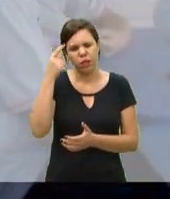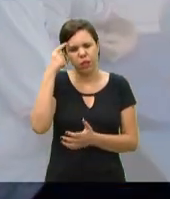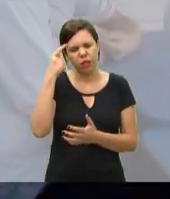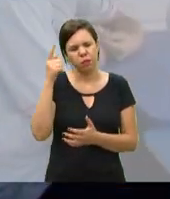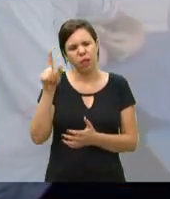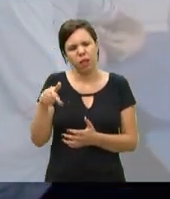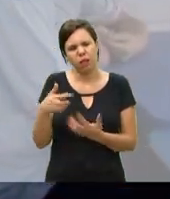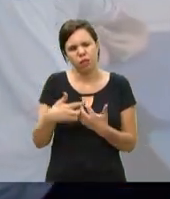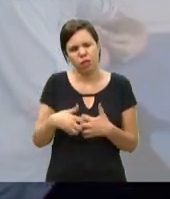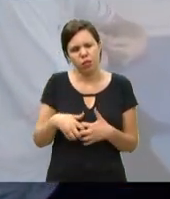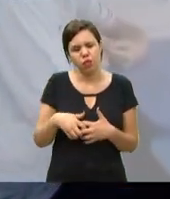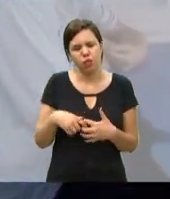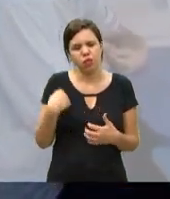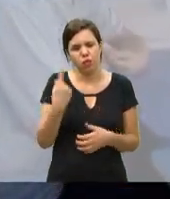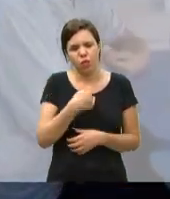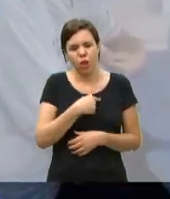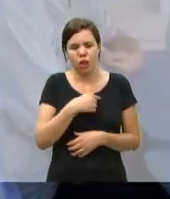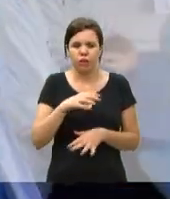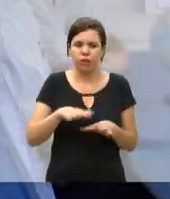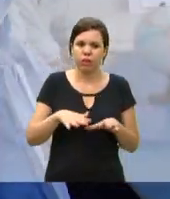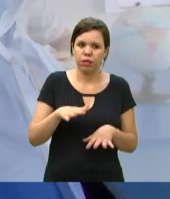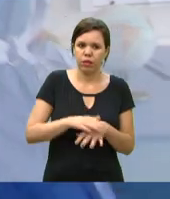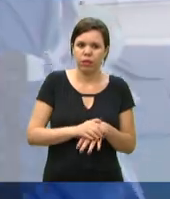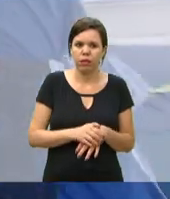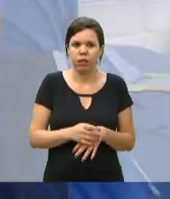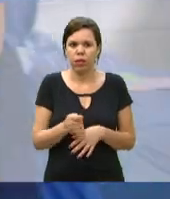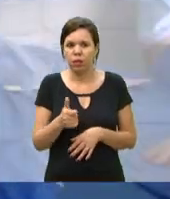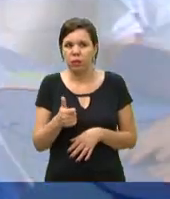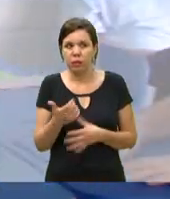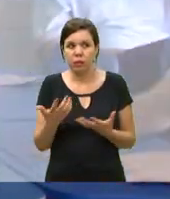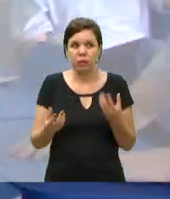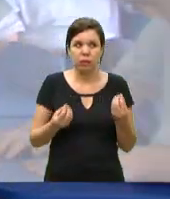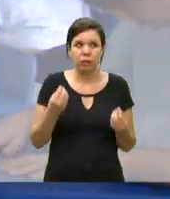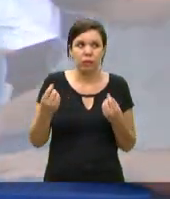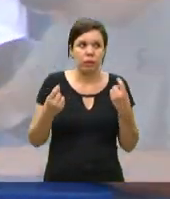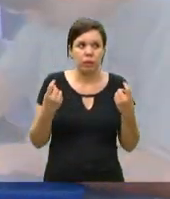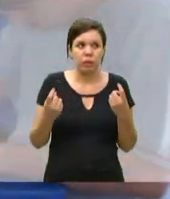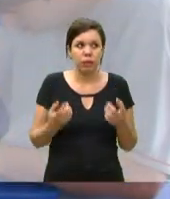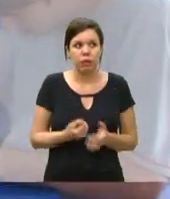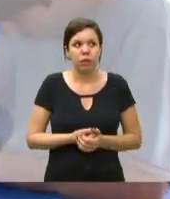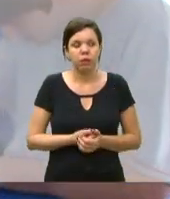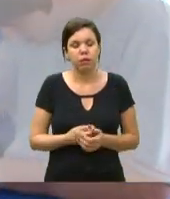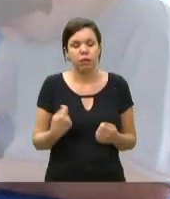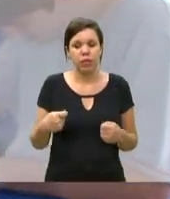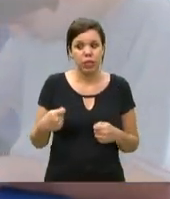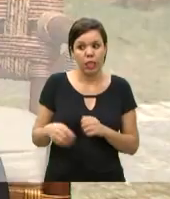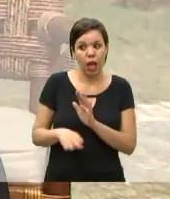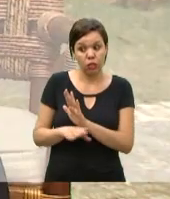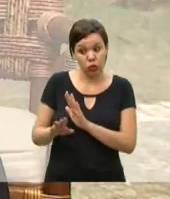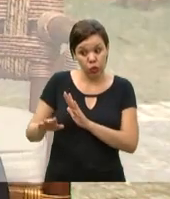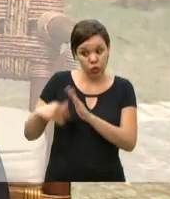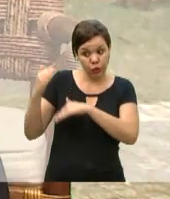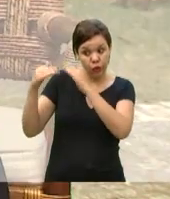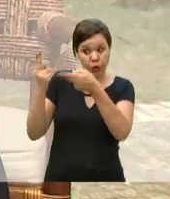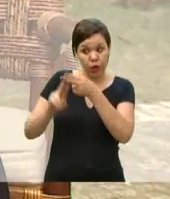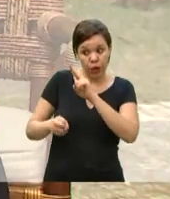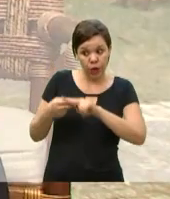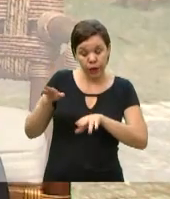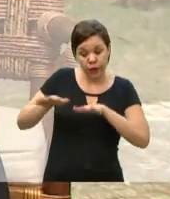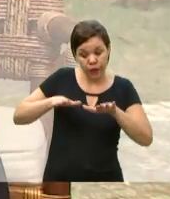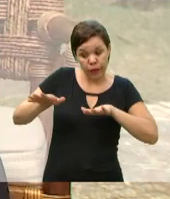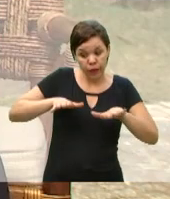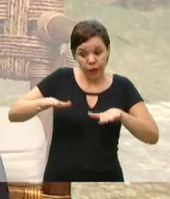que isso, se a gente fica ali quase que metódico, né? Precisa desenvolver habilidade,